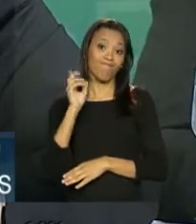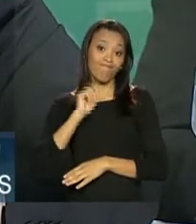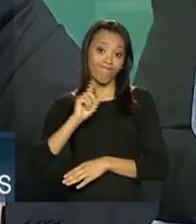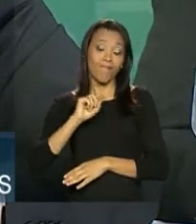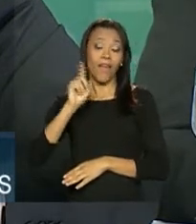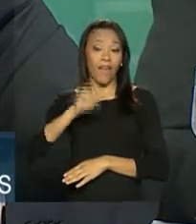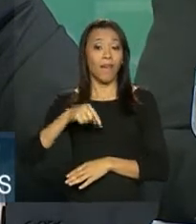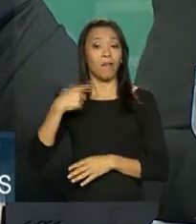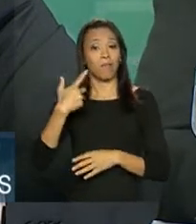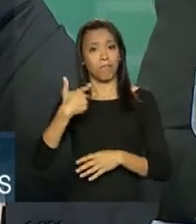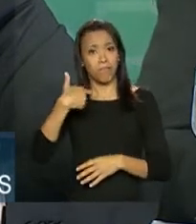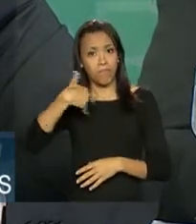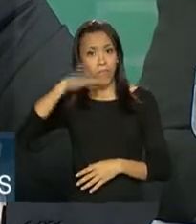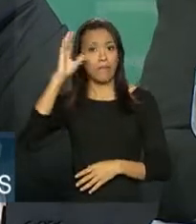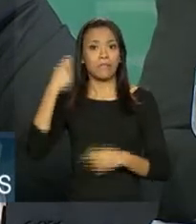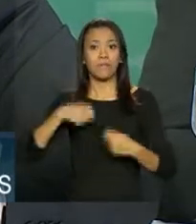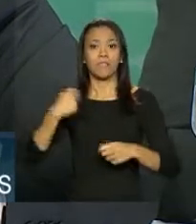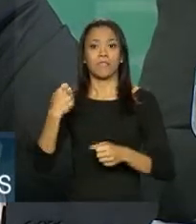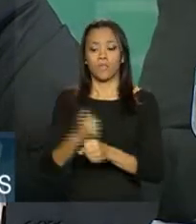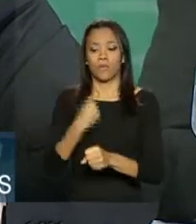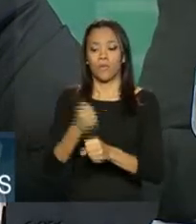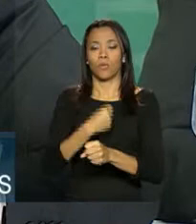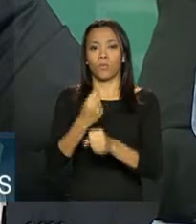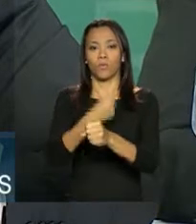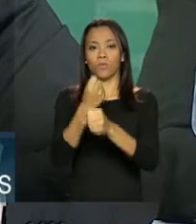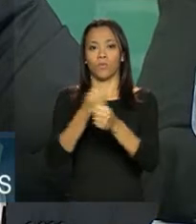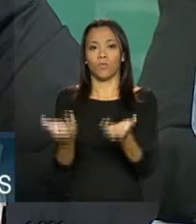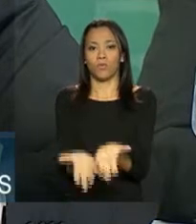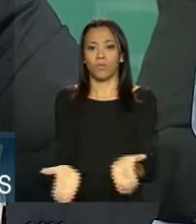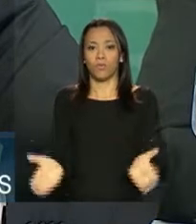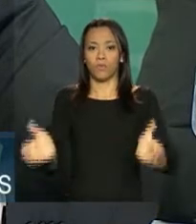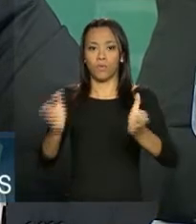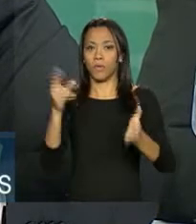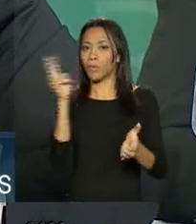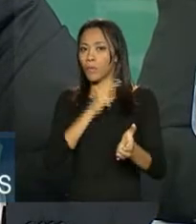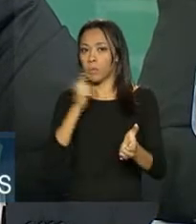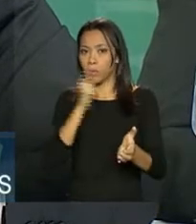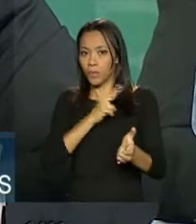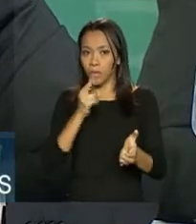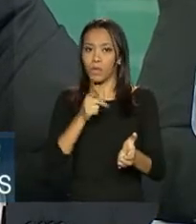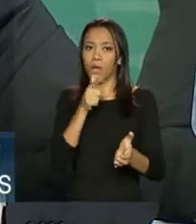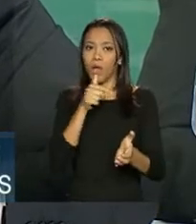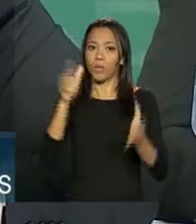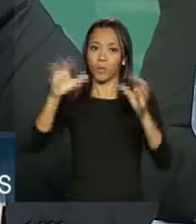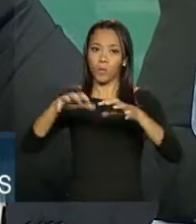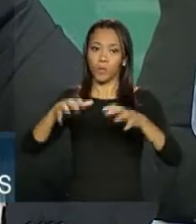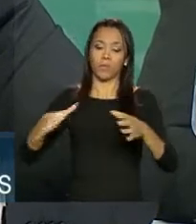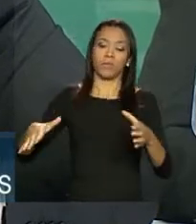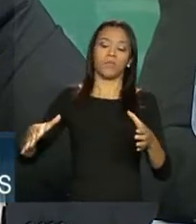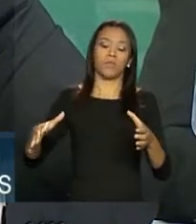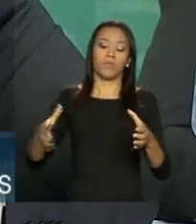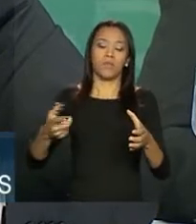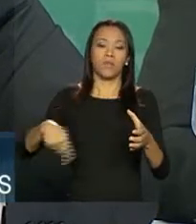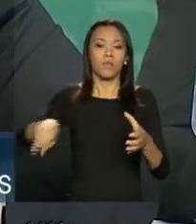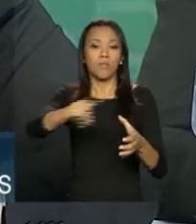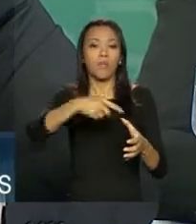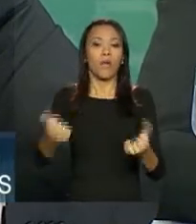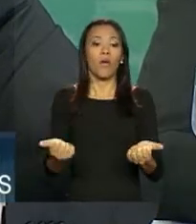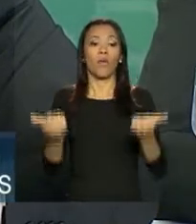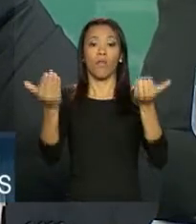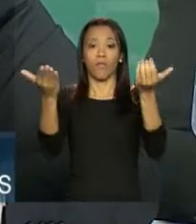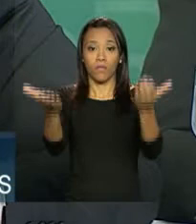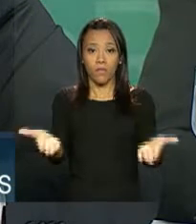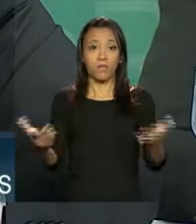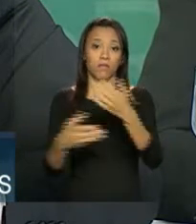planejamento das obras necessárias em natureza emergencial estruturante de forma a oferecer